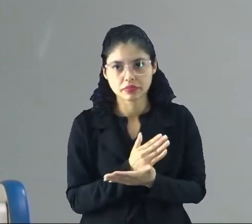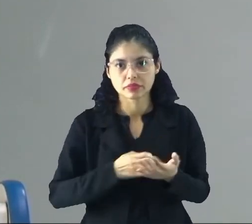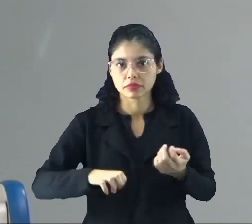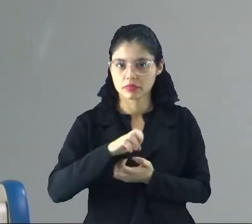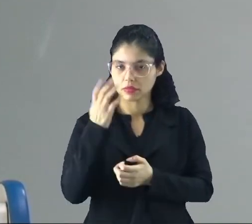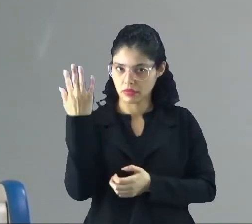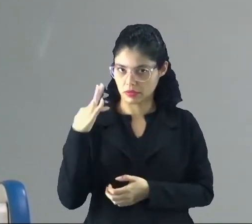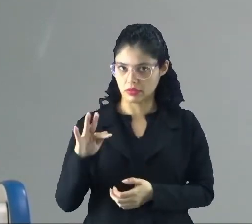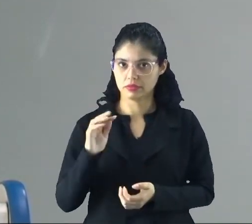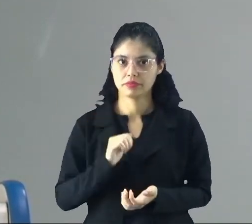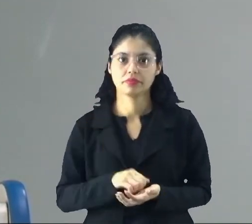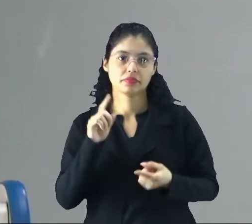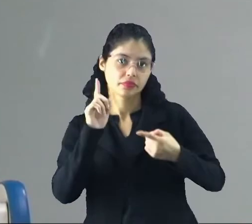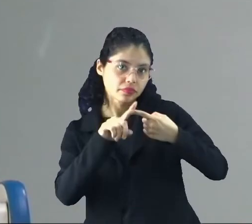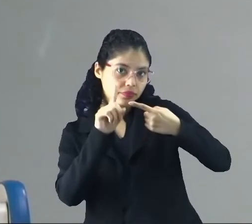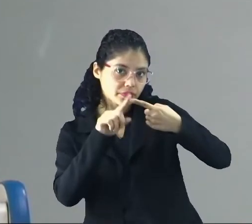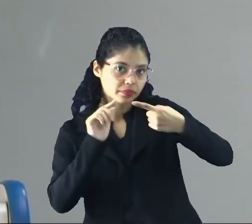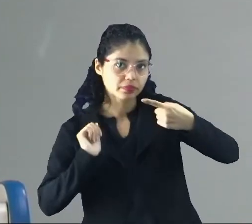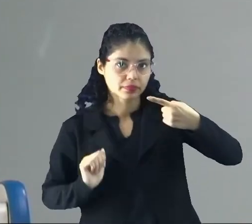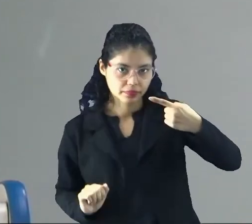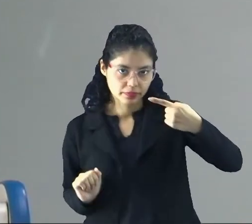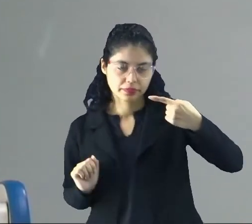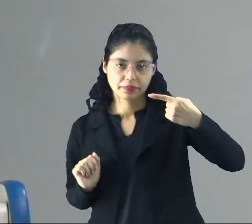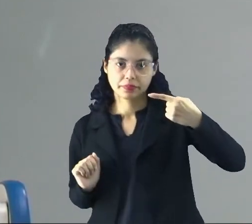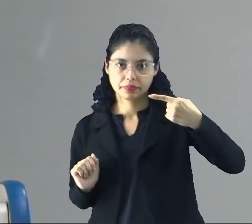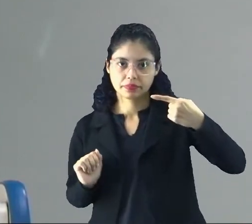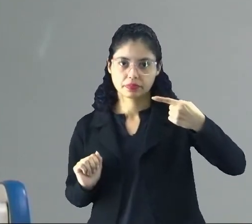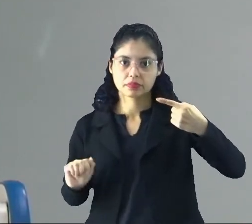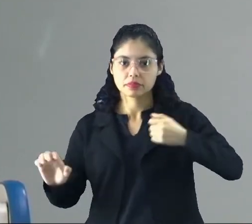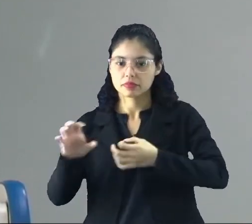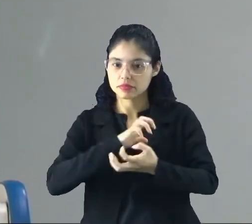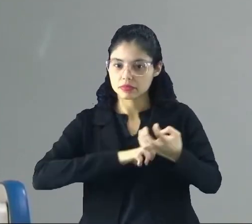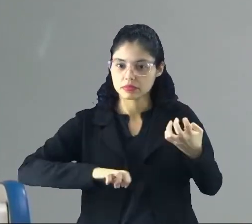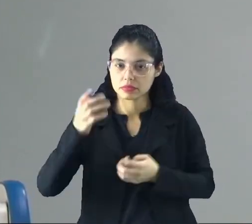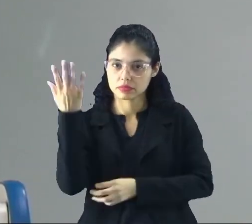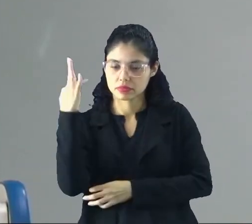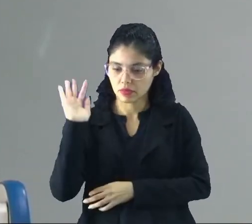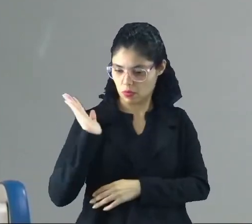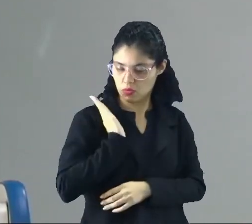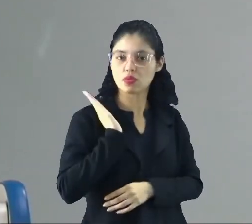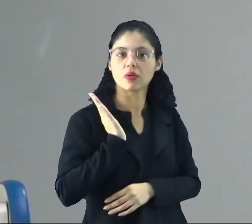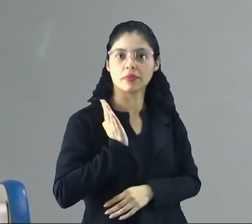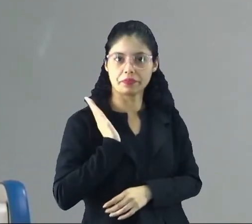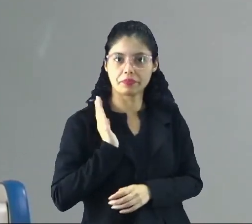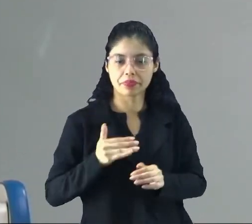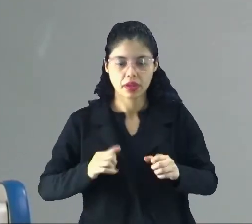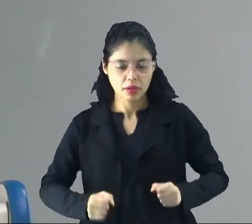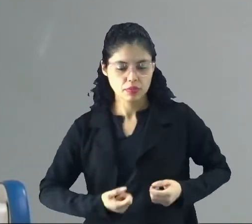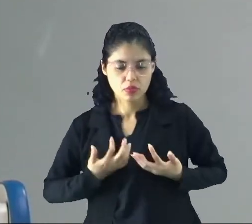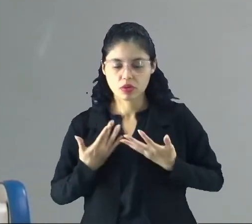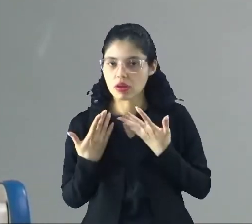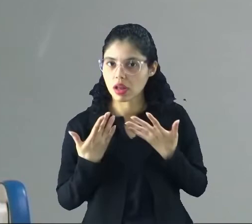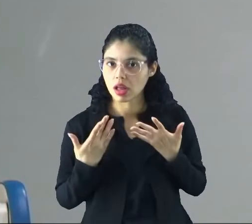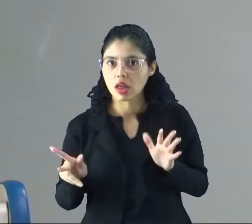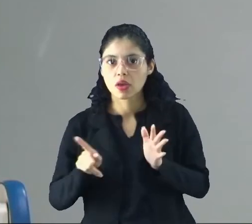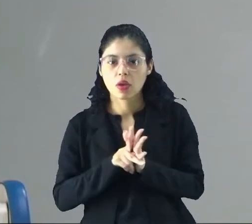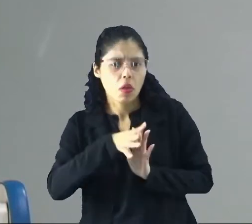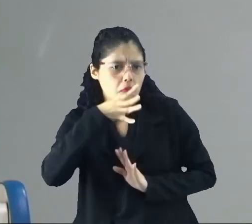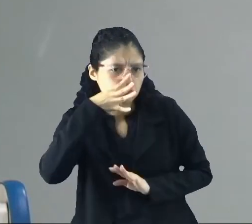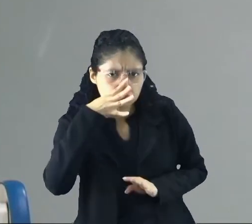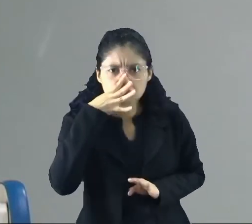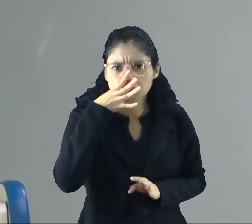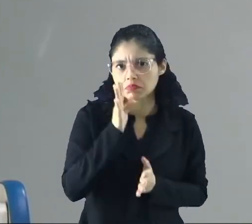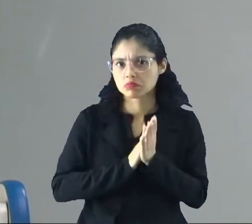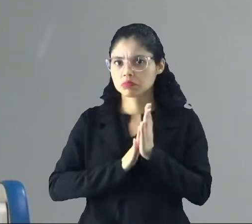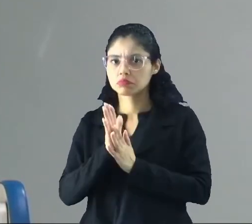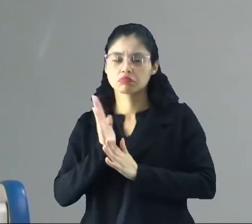Revolução Francesa. Primeiro, a Revolução Francesa é uma revolução burguesa. Ela é motivada pelos interesses